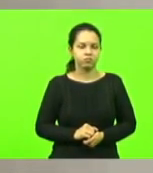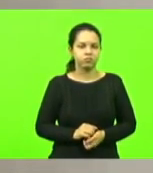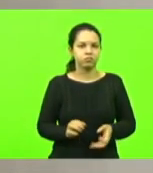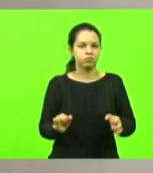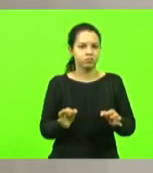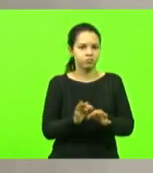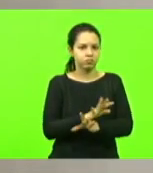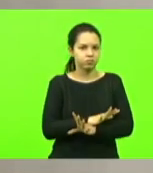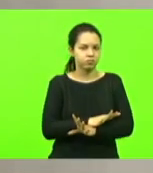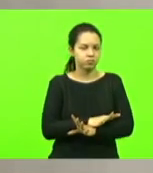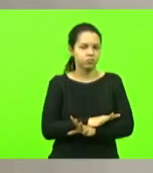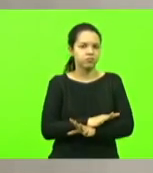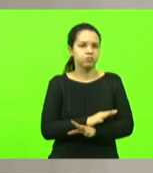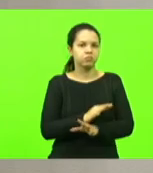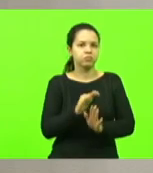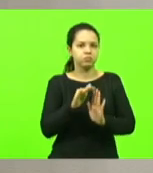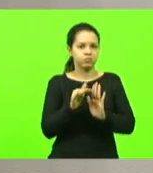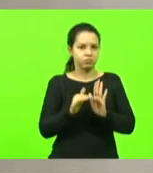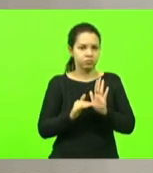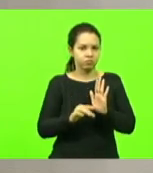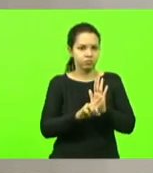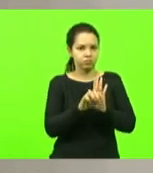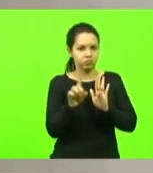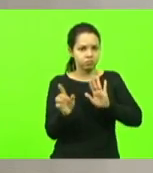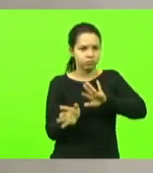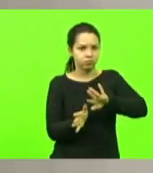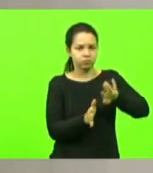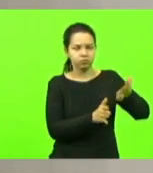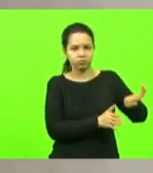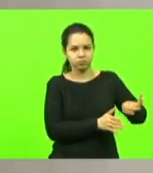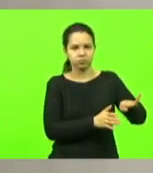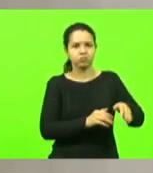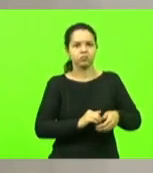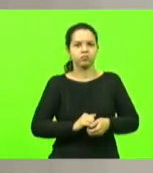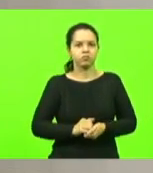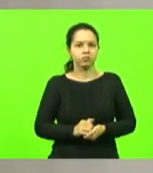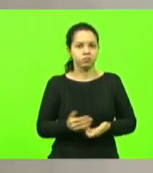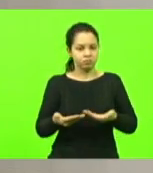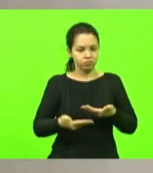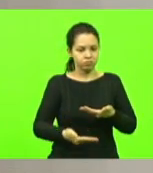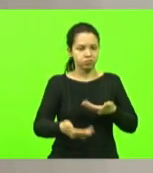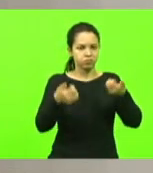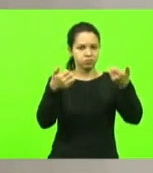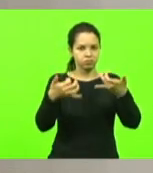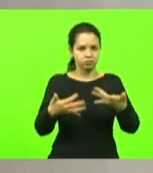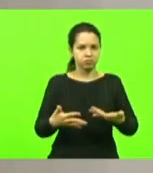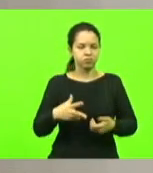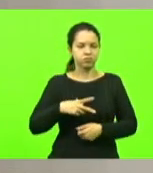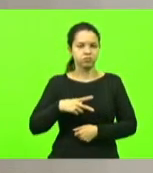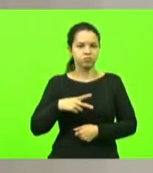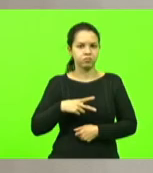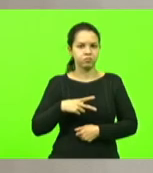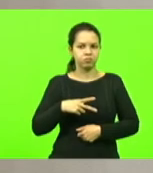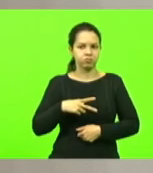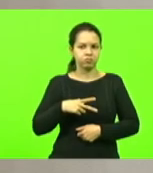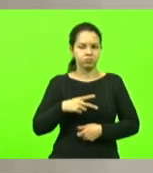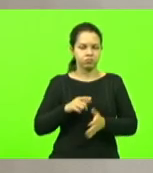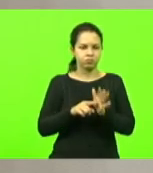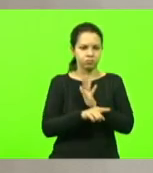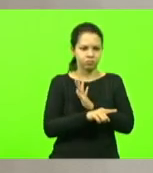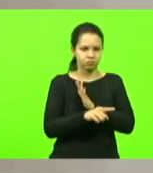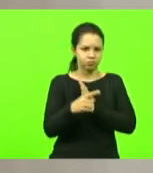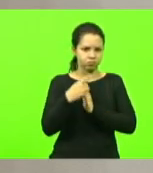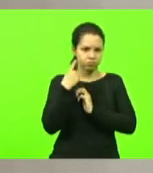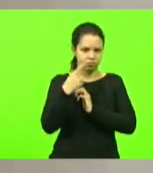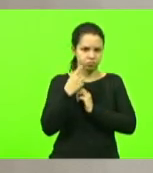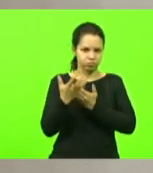Finalizada a ordem do dia, entraremos em explicações pessoais. E aí eu pergunto também, tem algum deputado